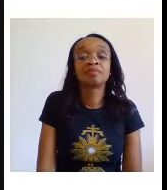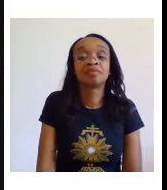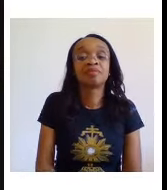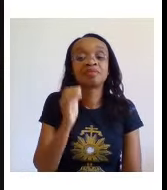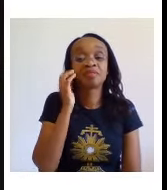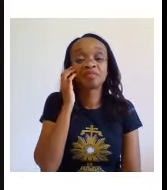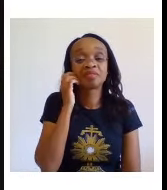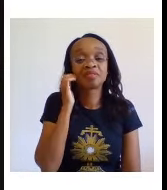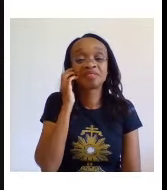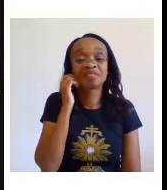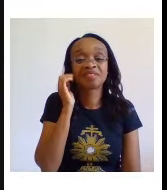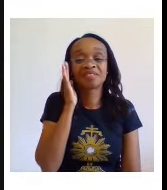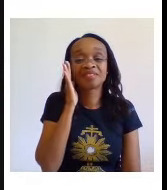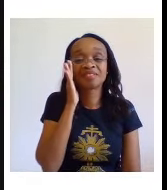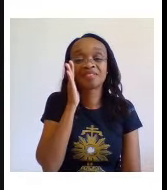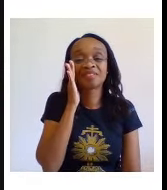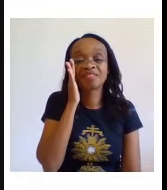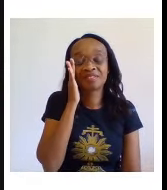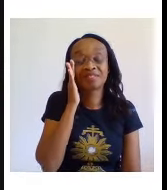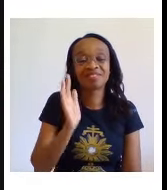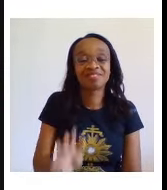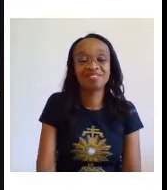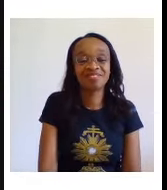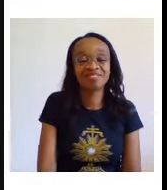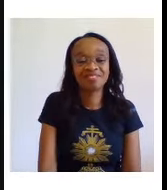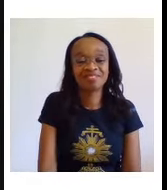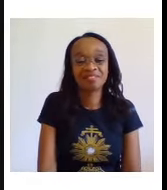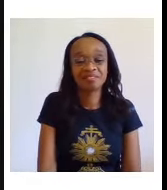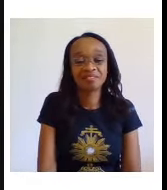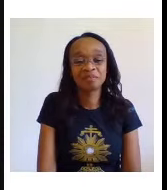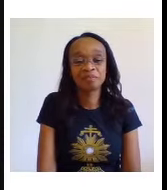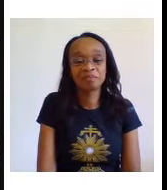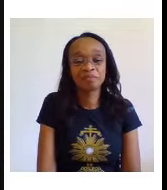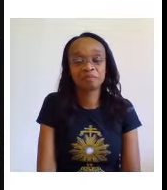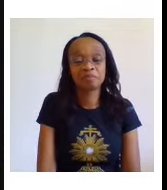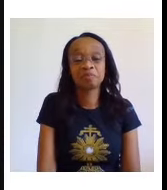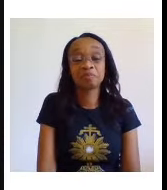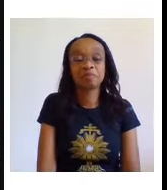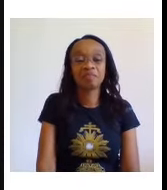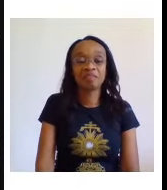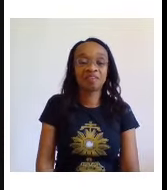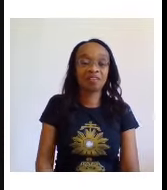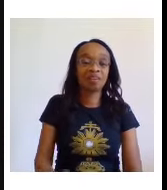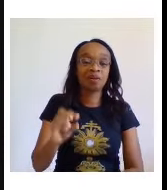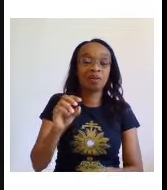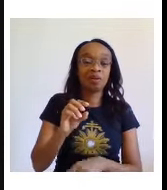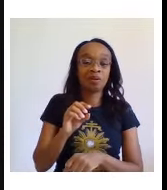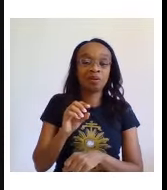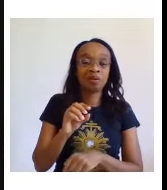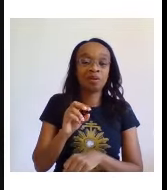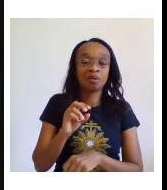Dr. Lincoln caiu. Então ele caiu. Tá ótimo. Então nós vamos falar